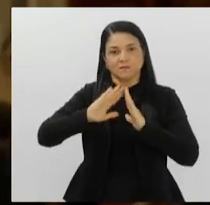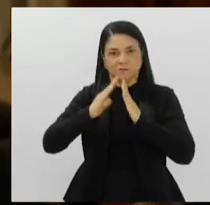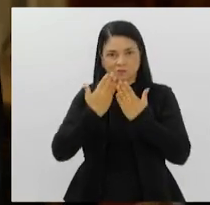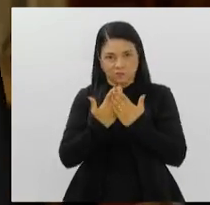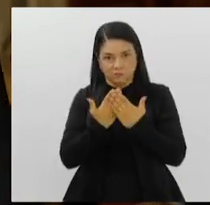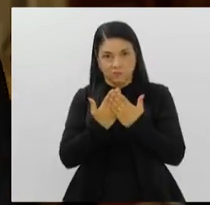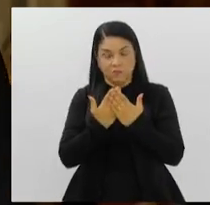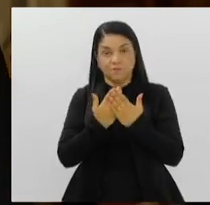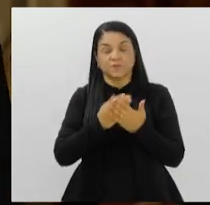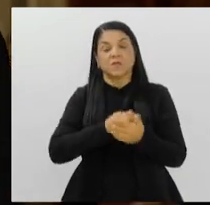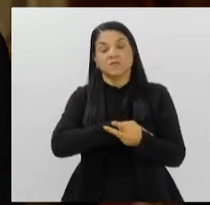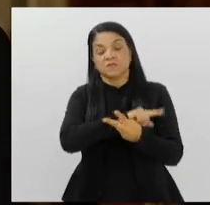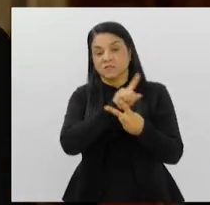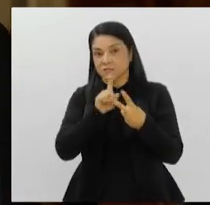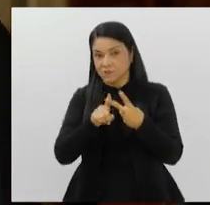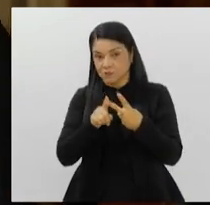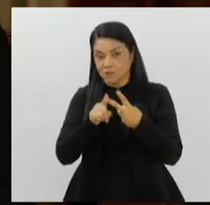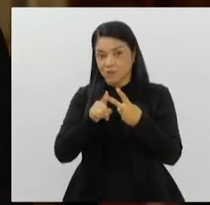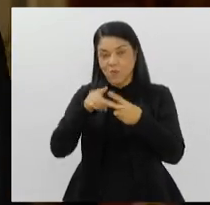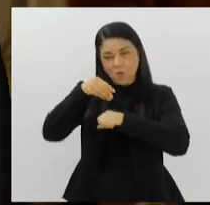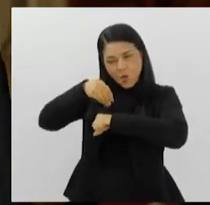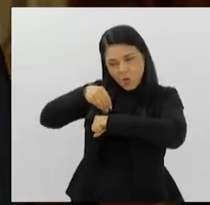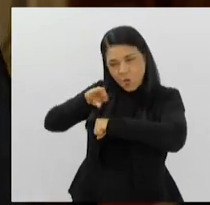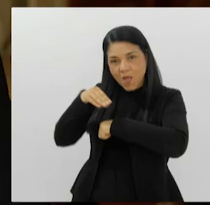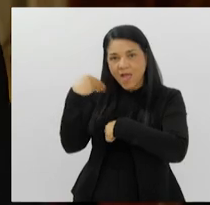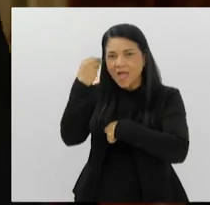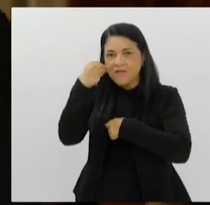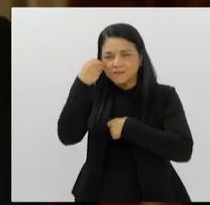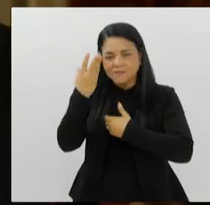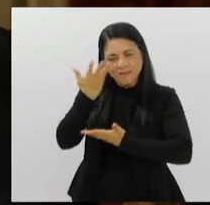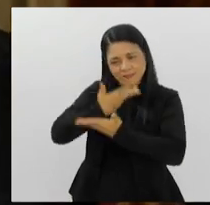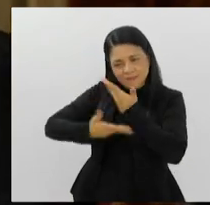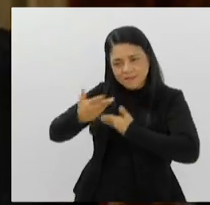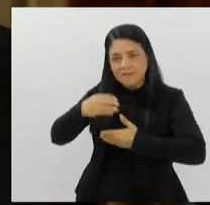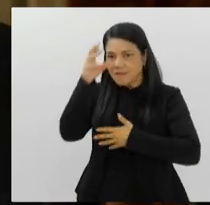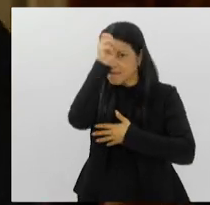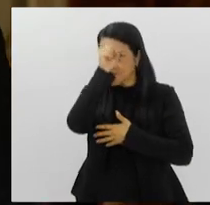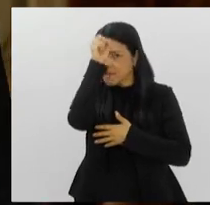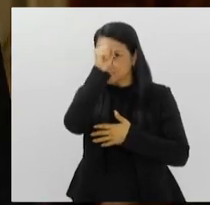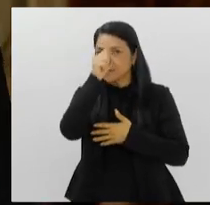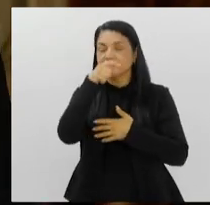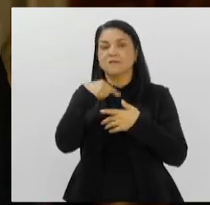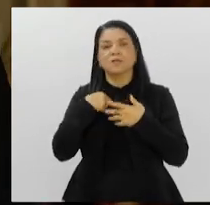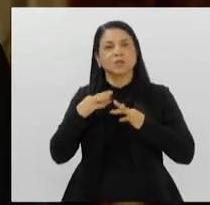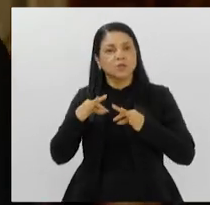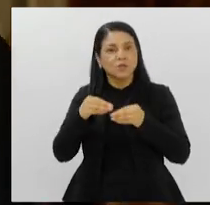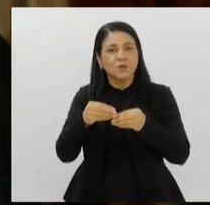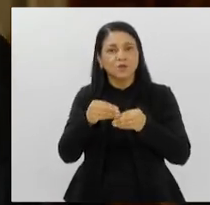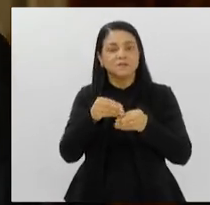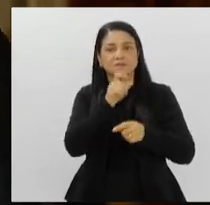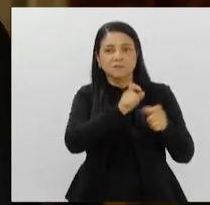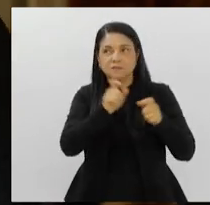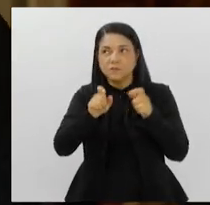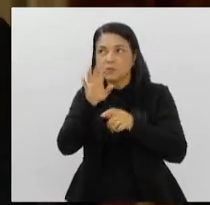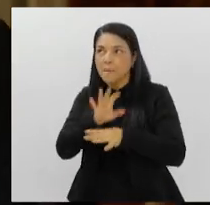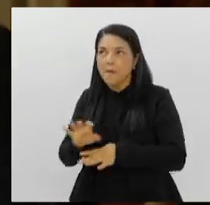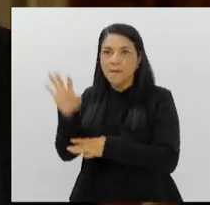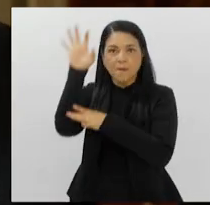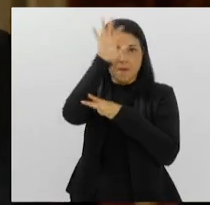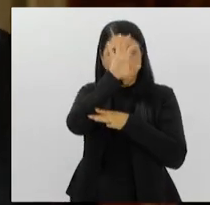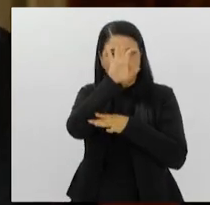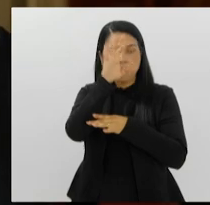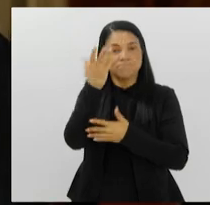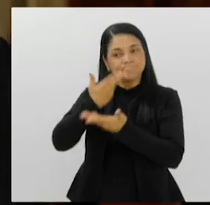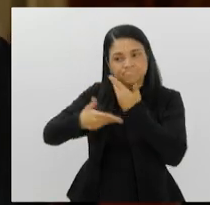E segundo, porque compartilhar experiências e aprender cada vez mais com todos esses entes federados